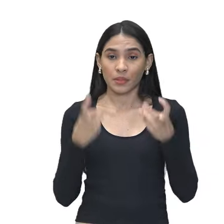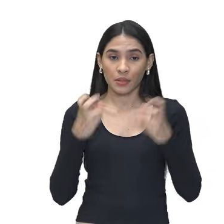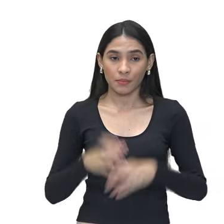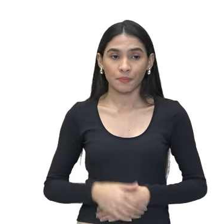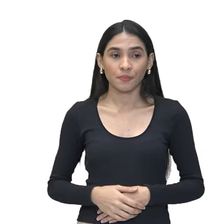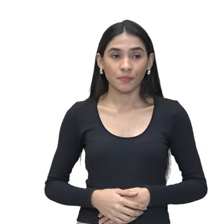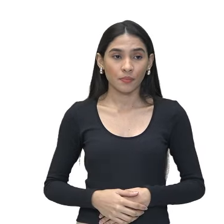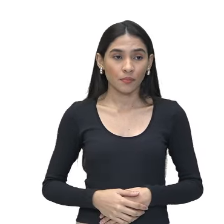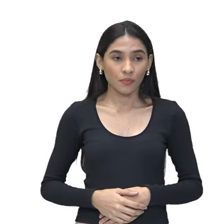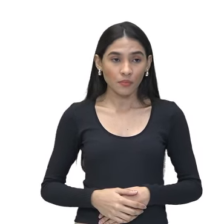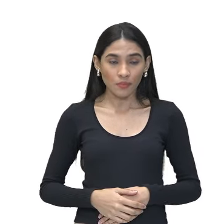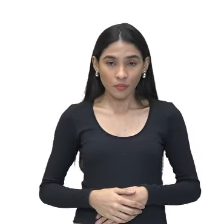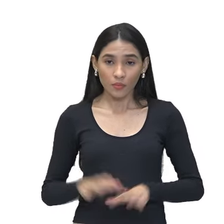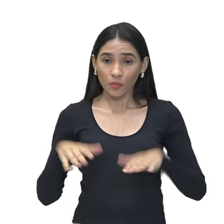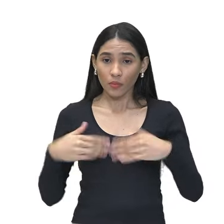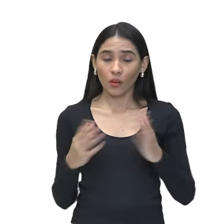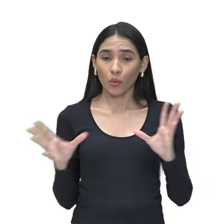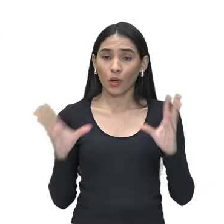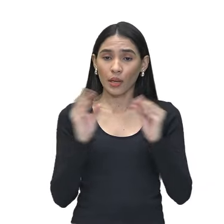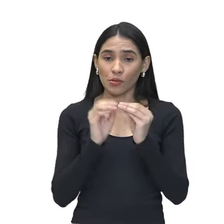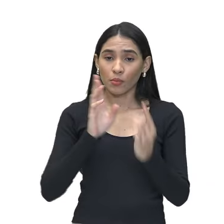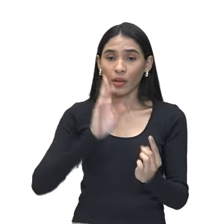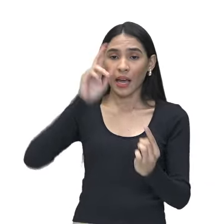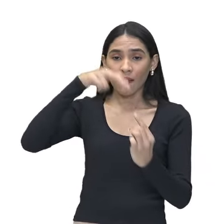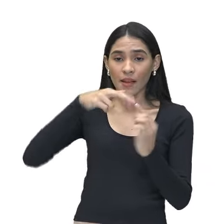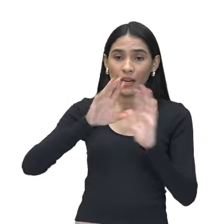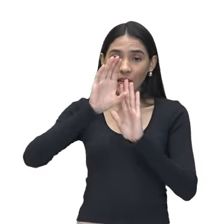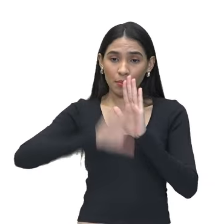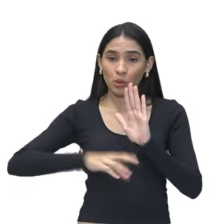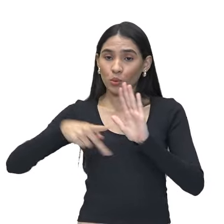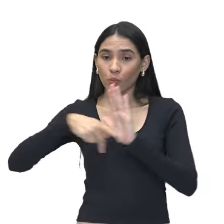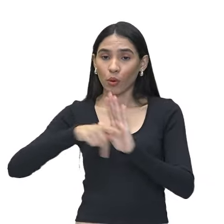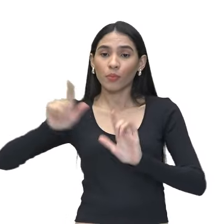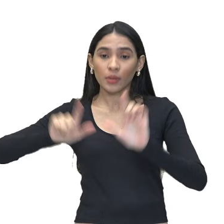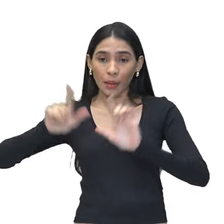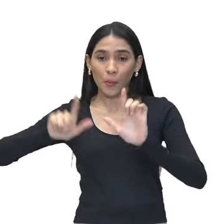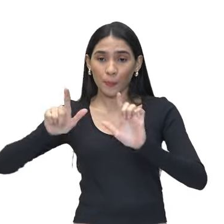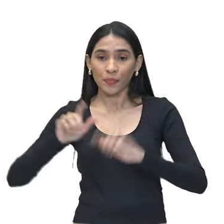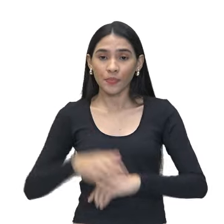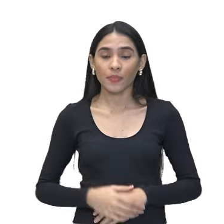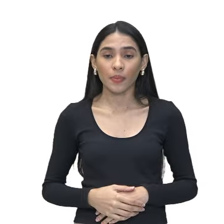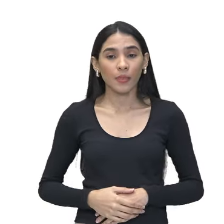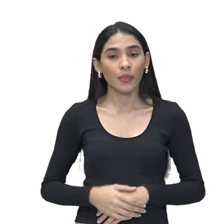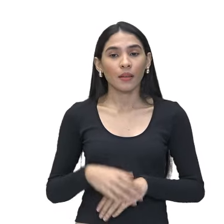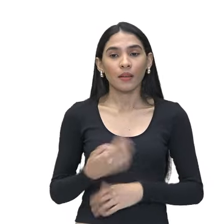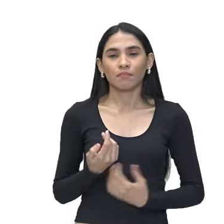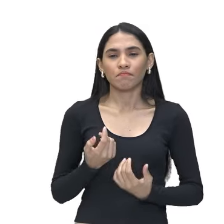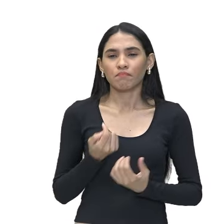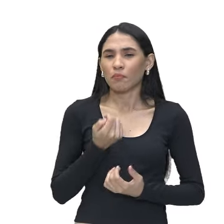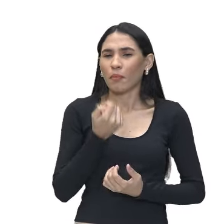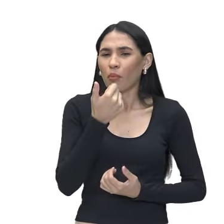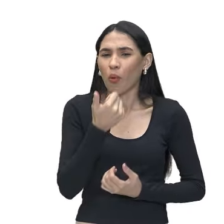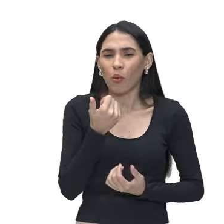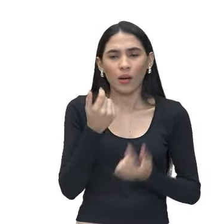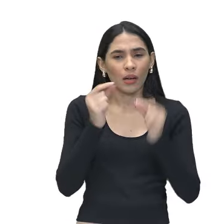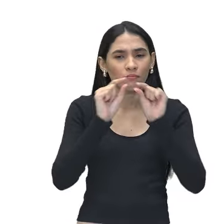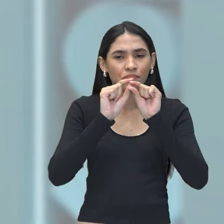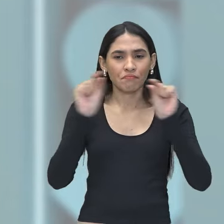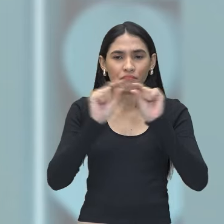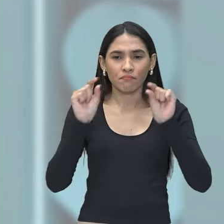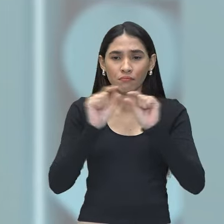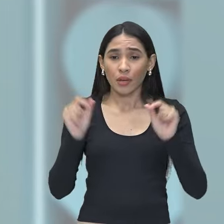como este resumo se refere a um capítulo de novela que, em poucas linhas, traz os